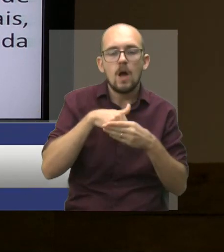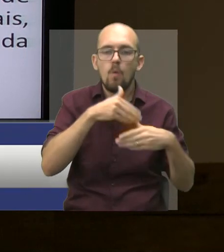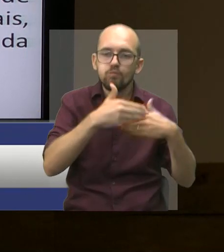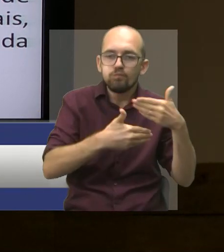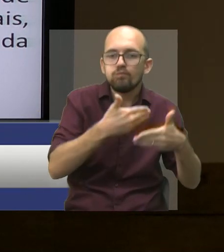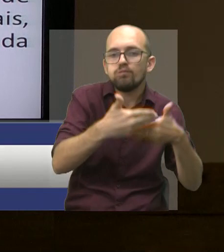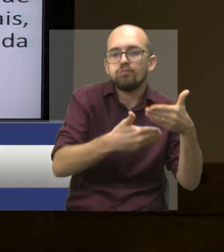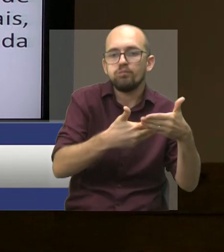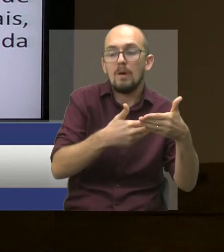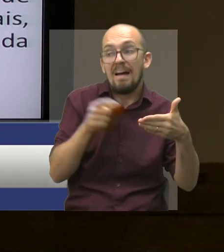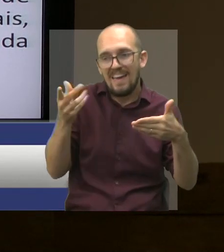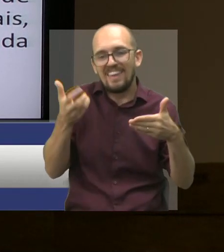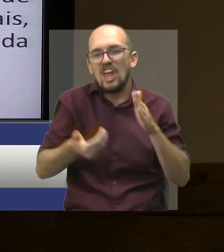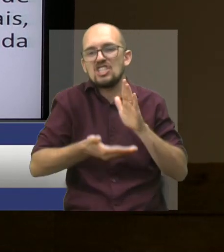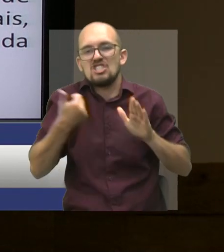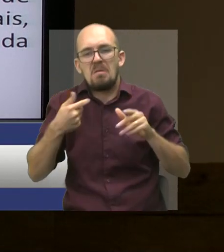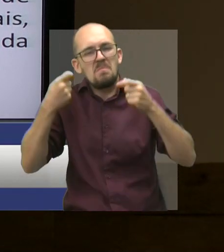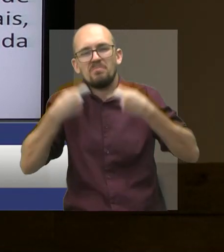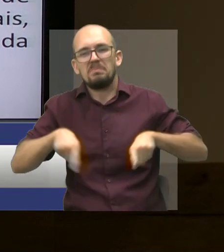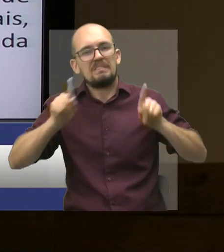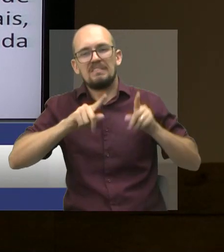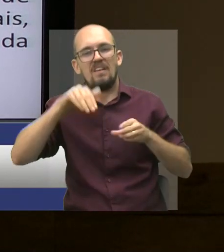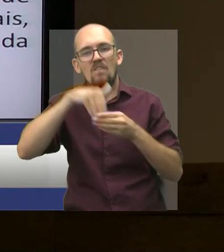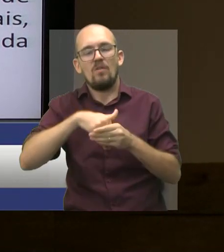tramitação disso lá no Congresso,